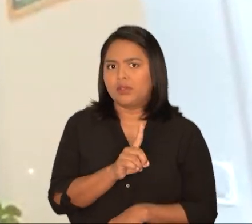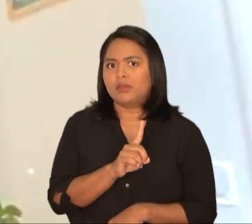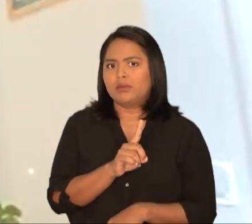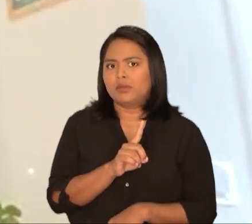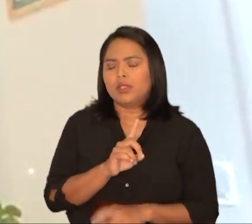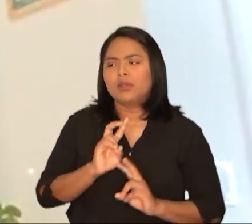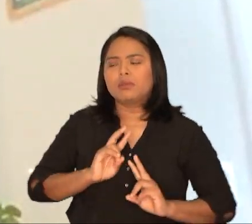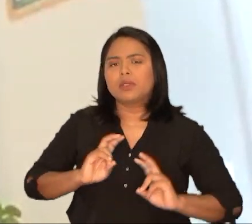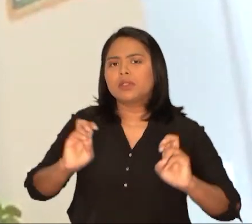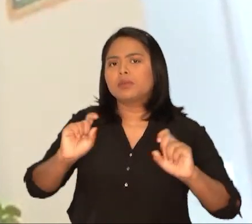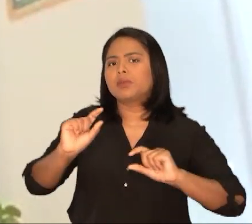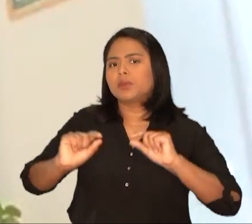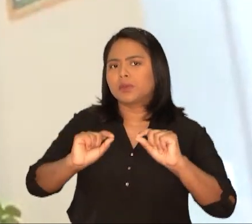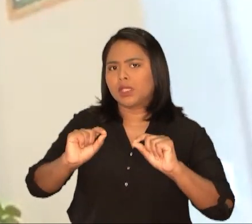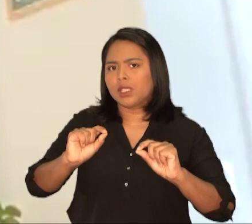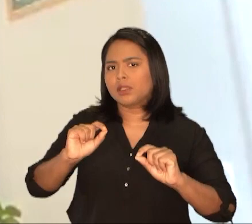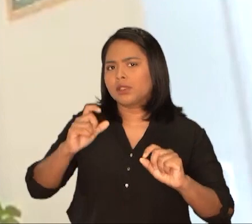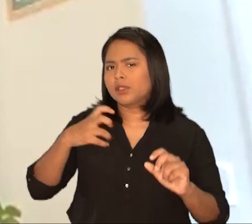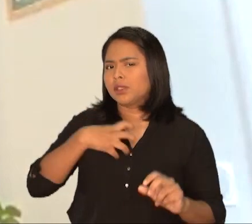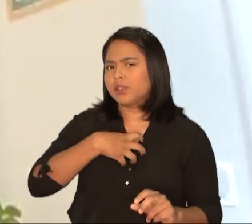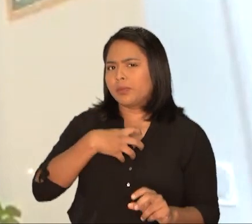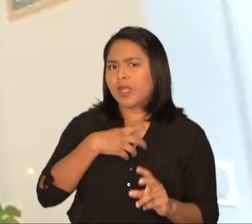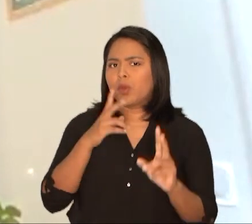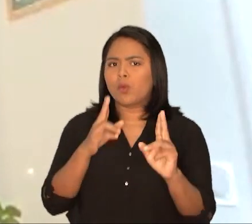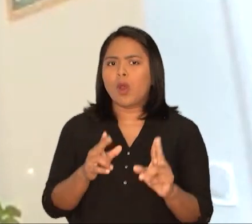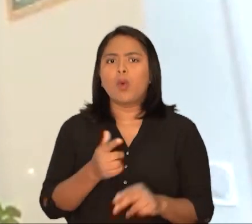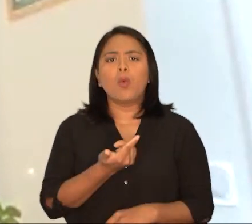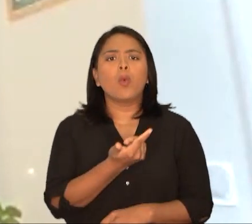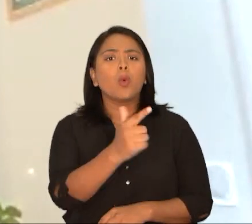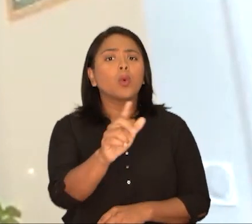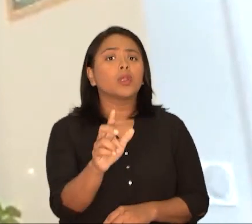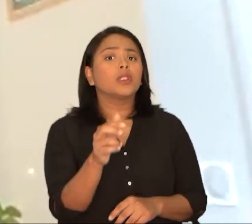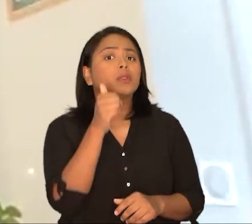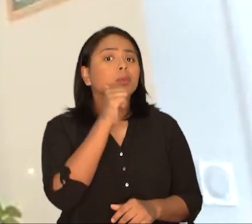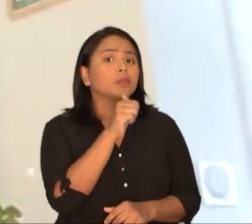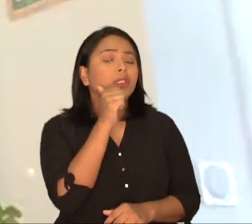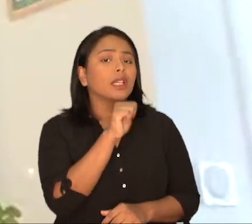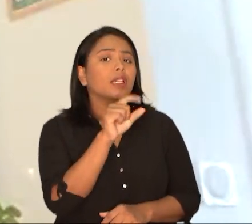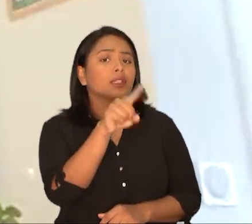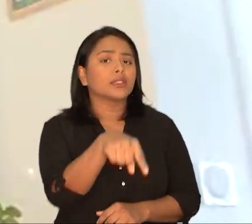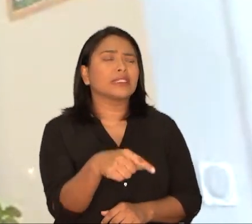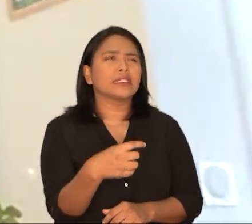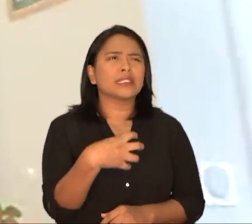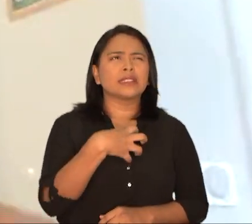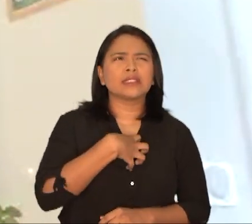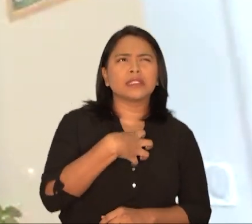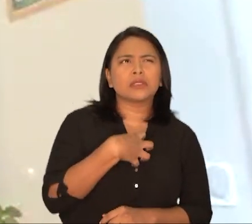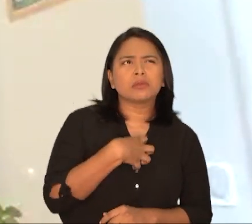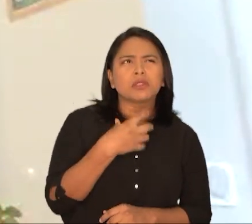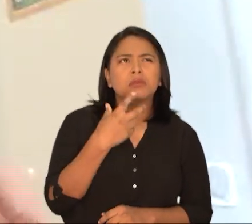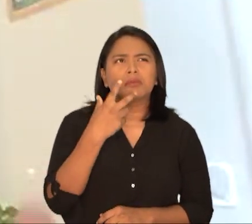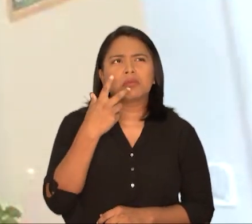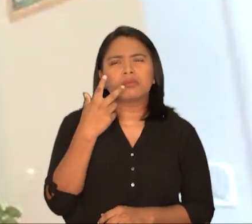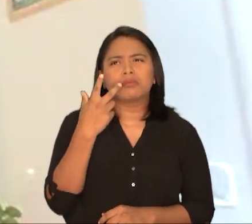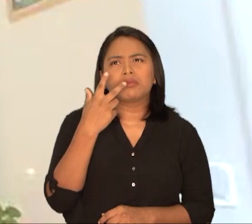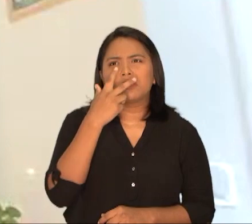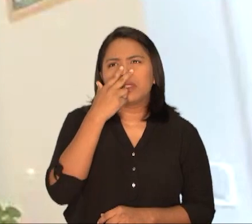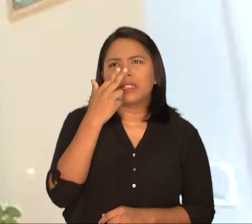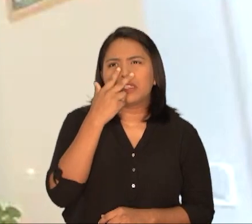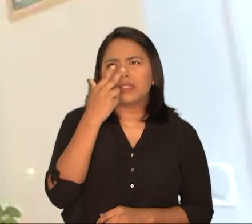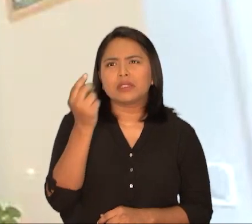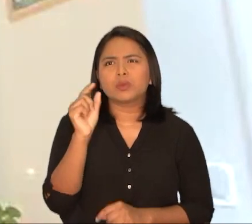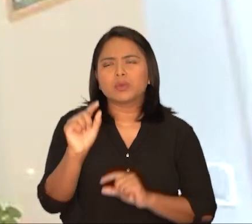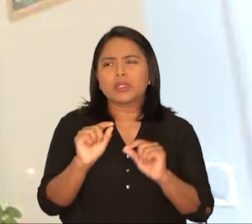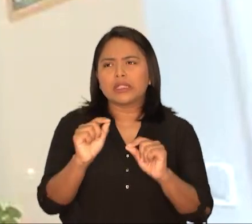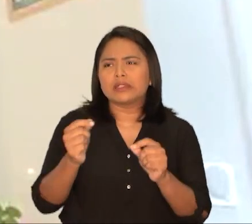ela carregava o mesmo sentimento que as outras mulheres carregavam, que era o sentimento de achar que a separação